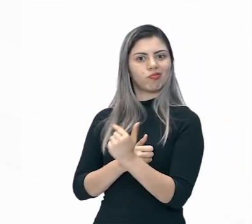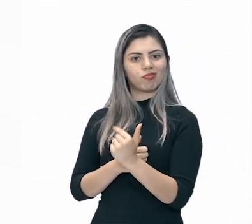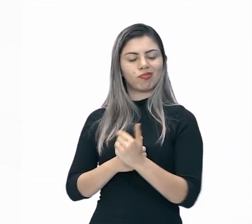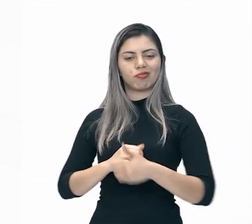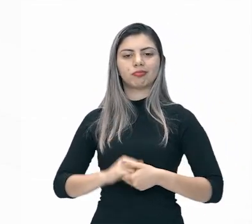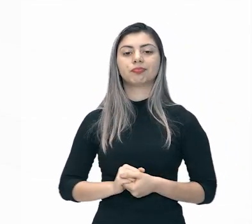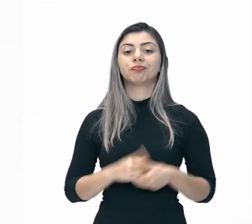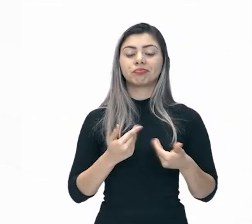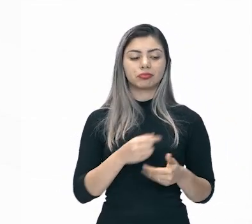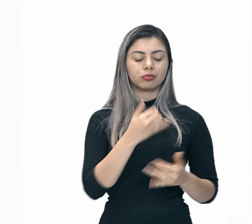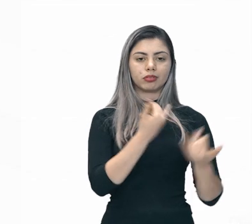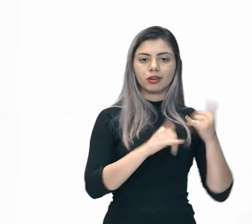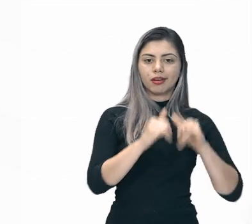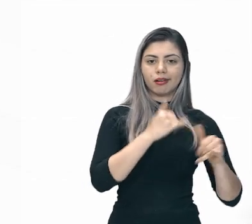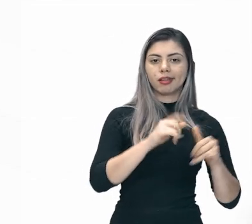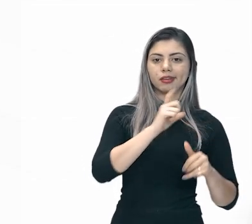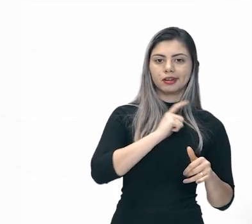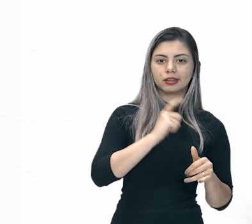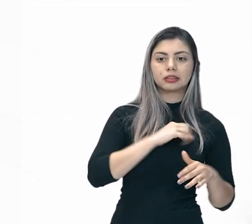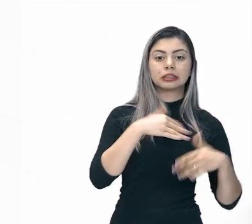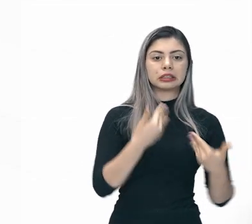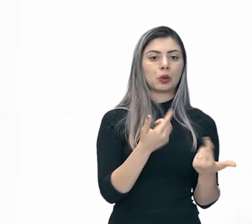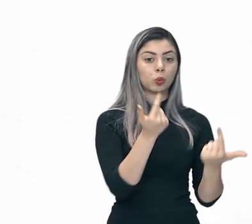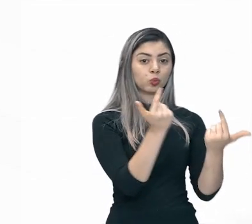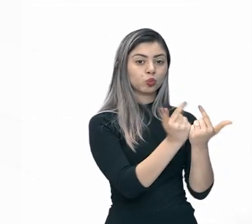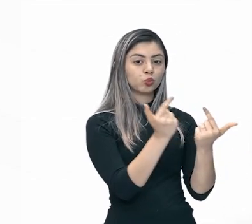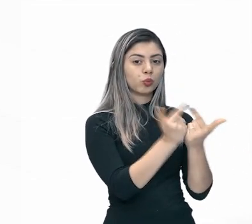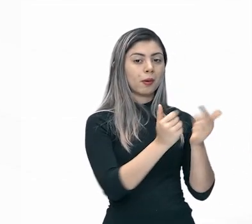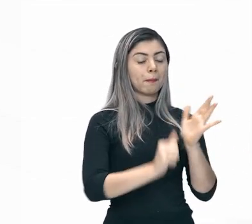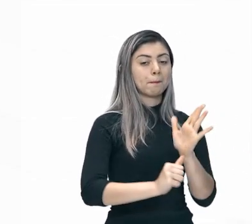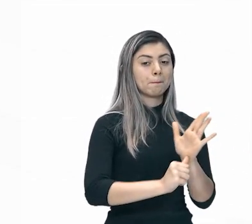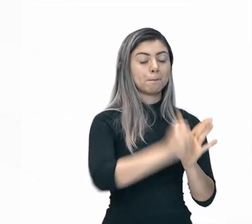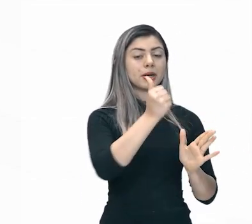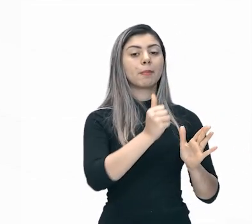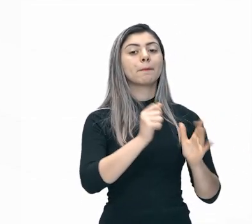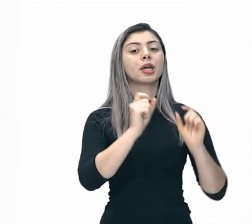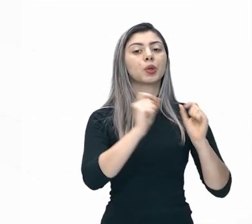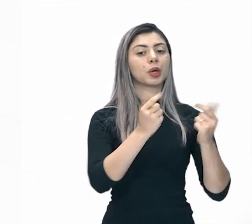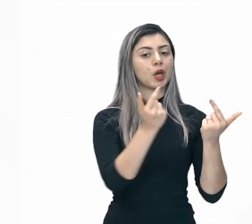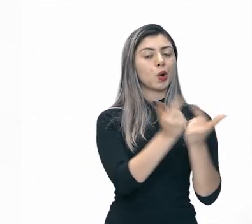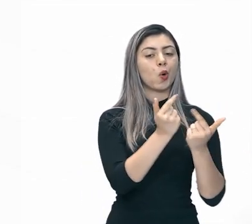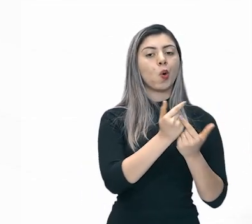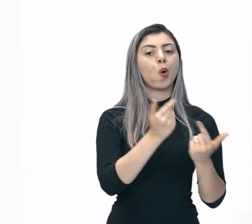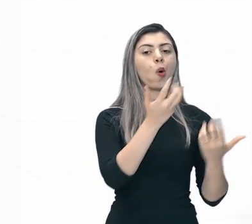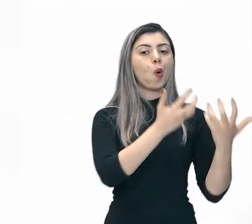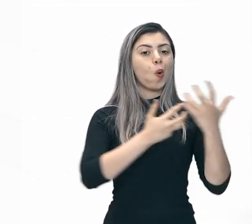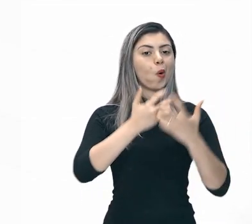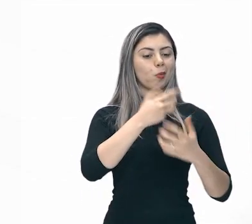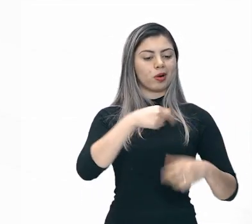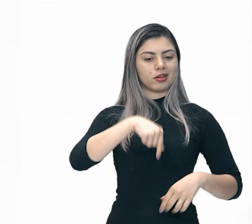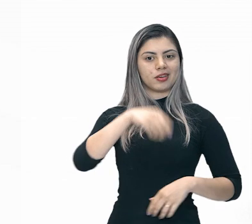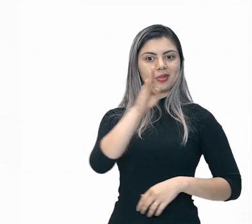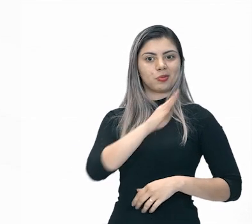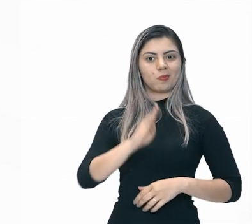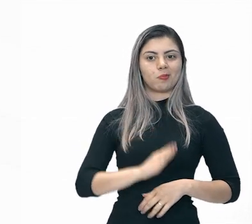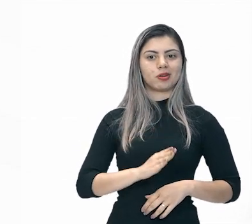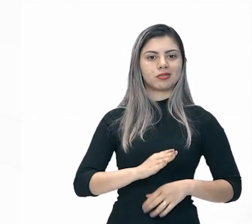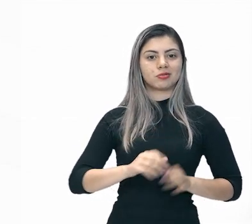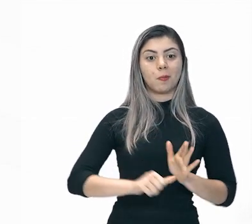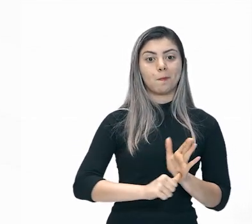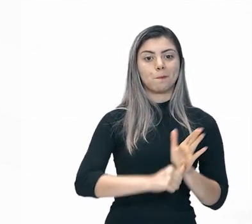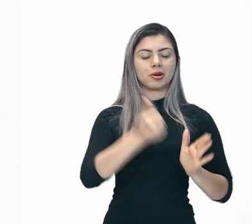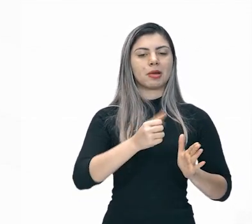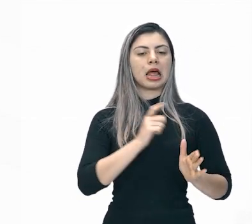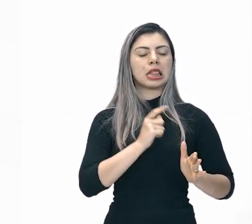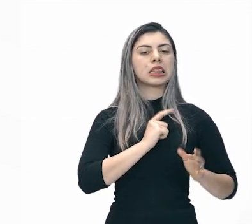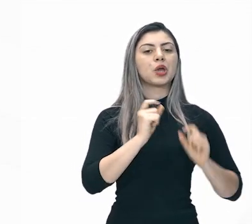com a eletricidade, o Teatro Amazonas foi a primeira casa de ópera do país a ter seu equipamento